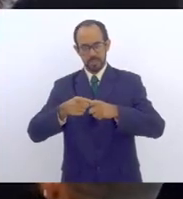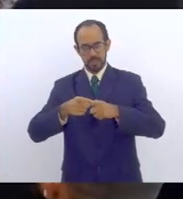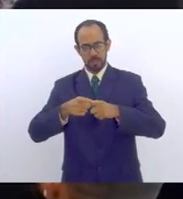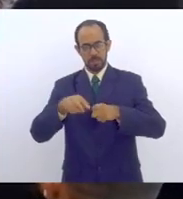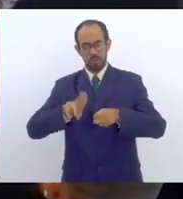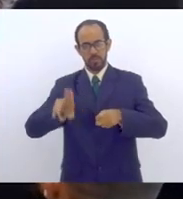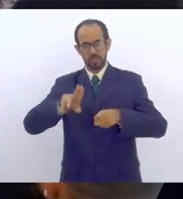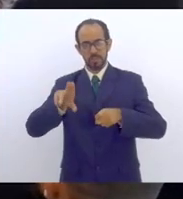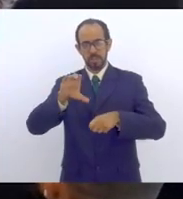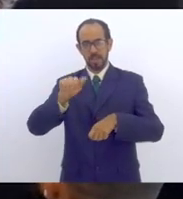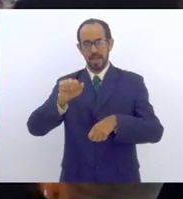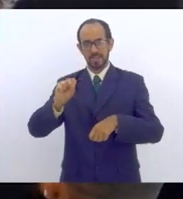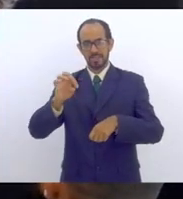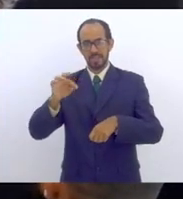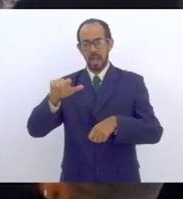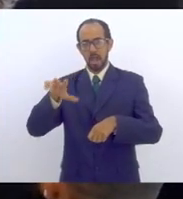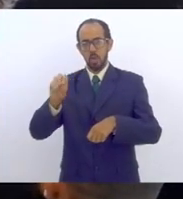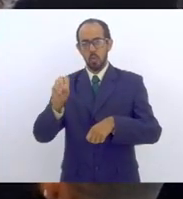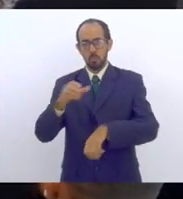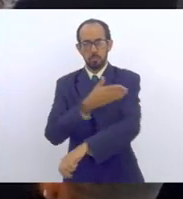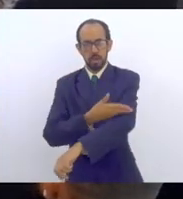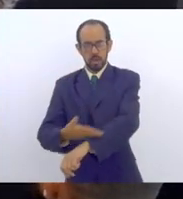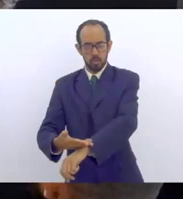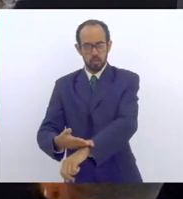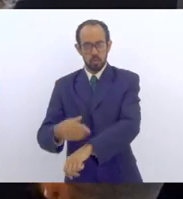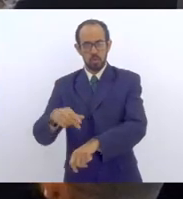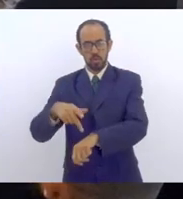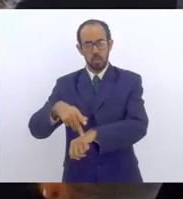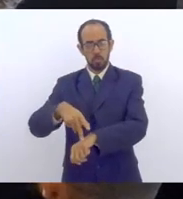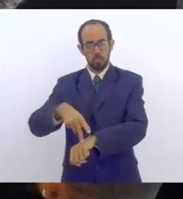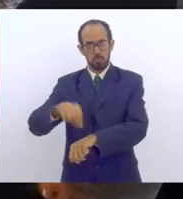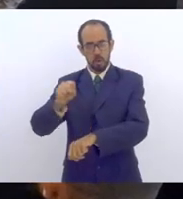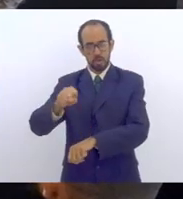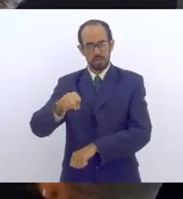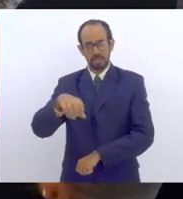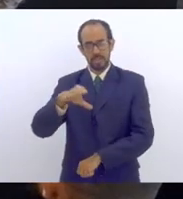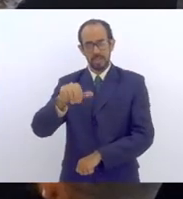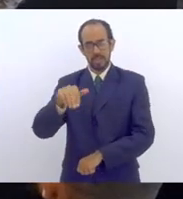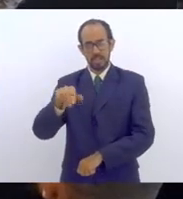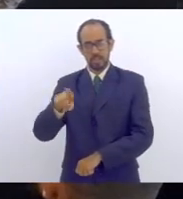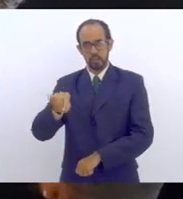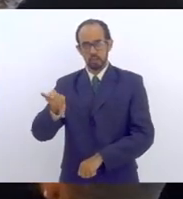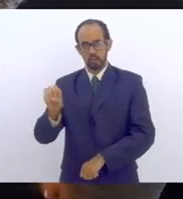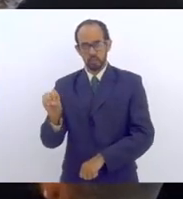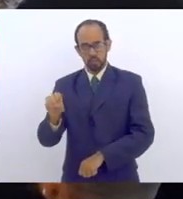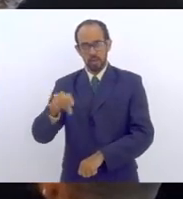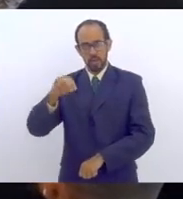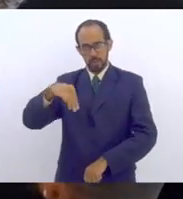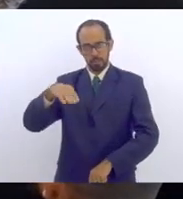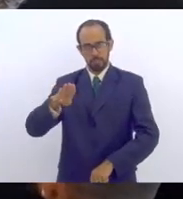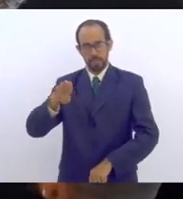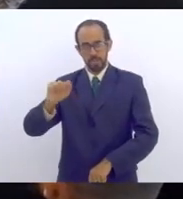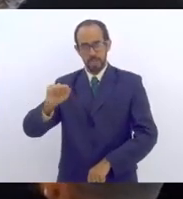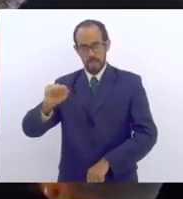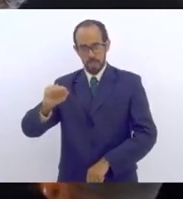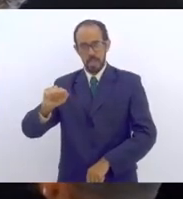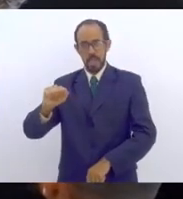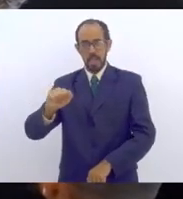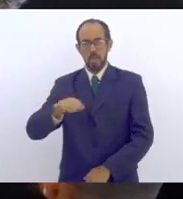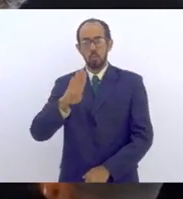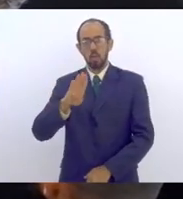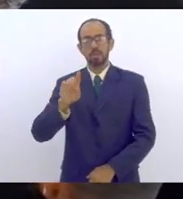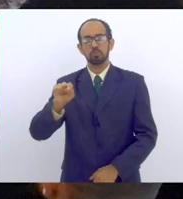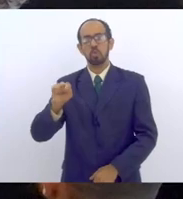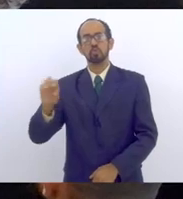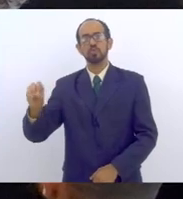pós-graduado em Hematologia pela Universidade cândidamente MBA em liderança inovação e gestão 4.0 pela